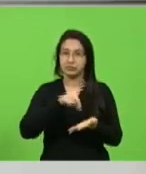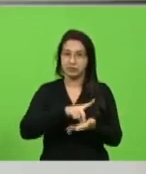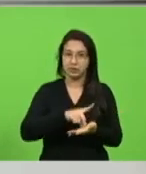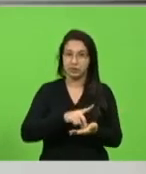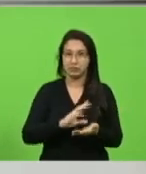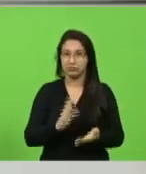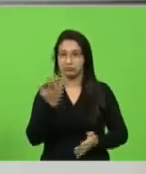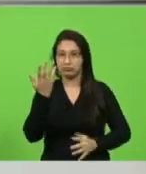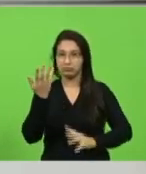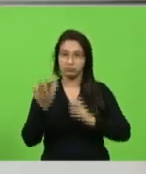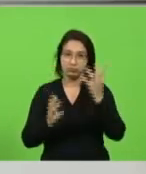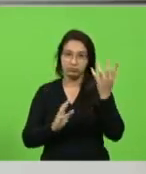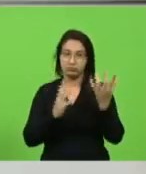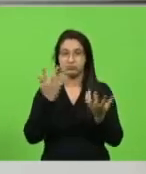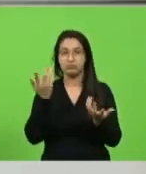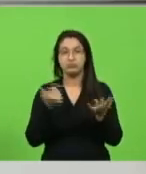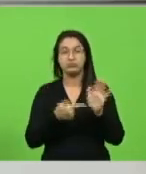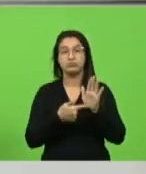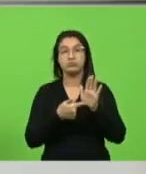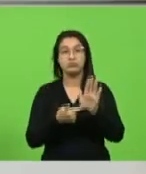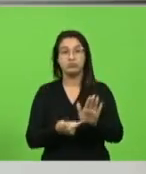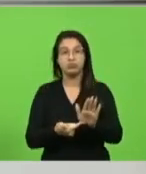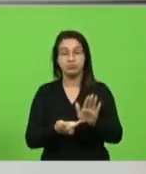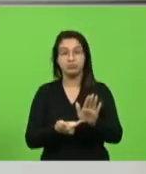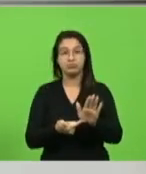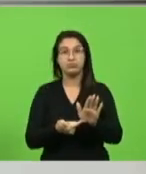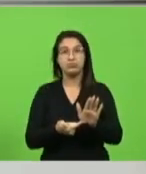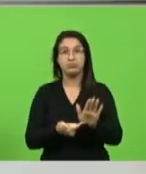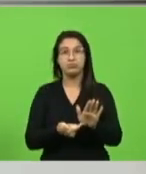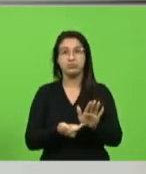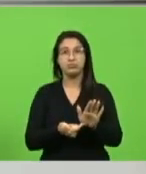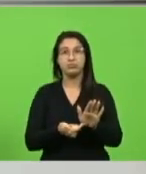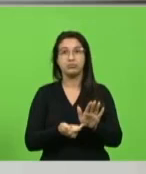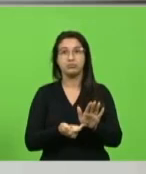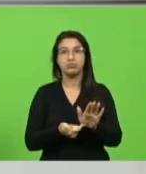e impõe, por